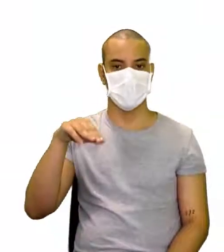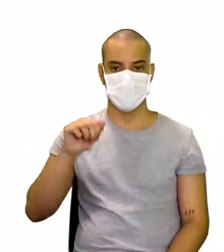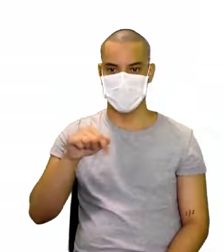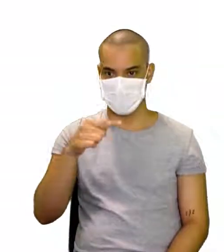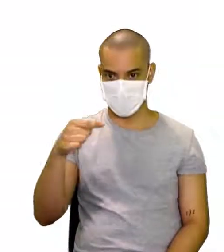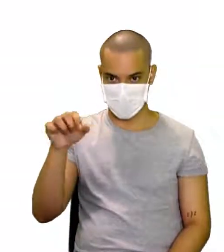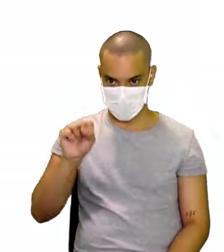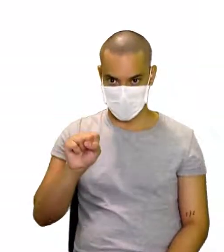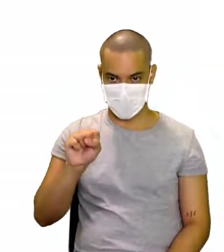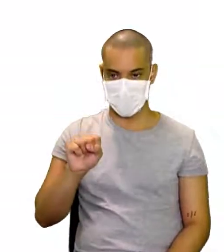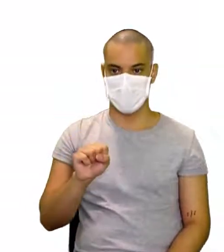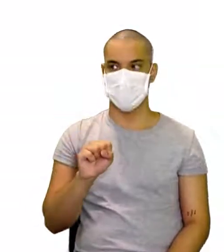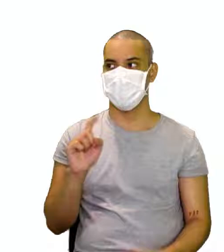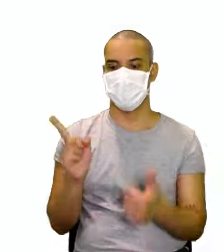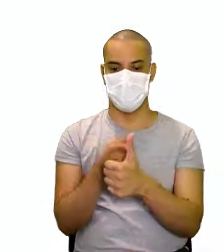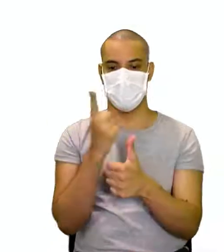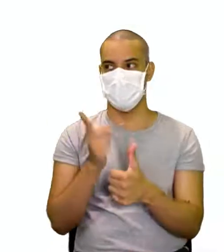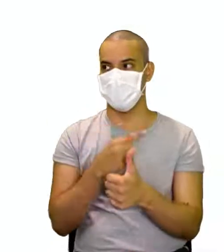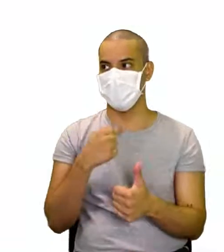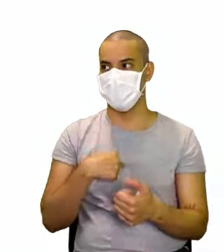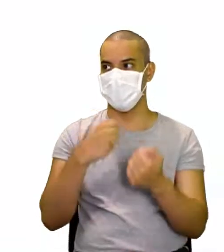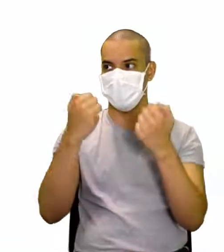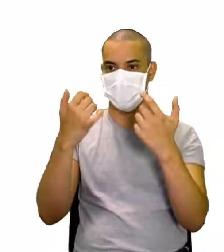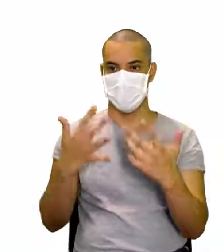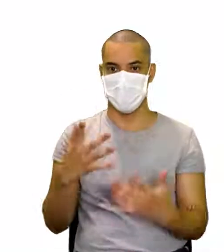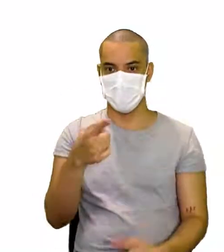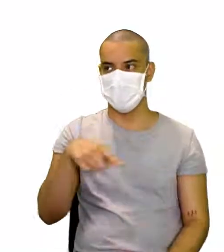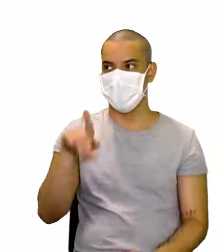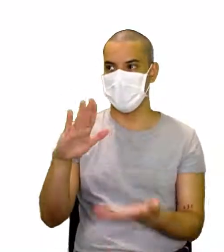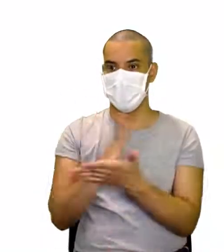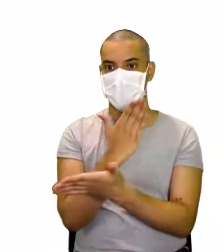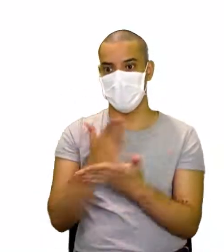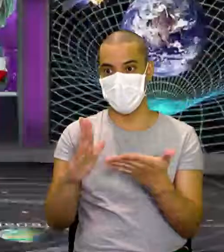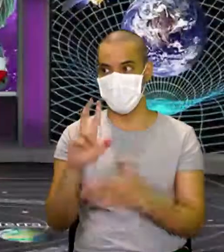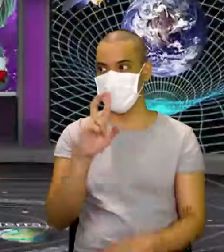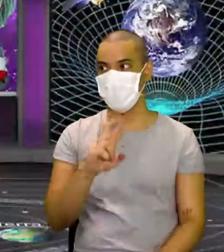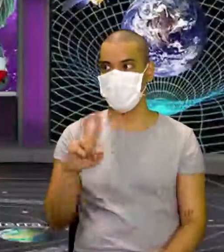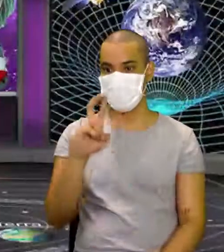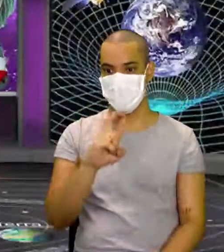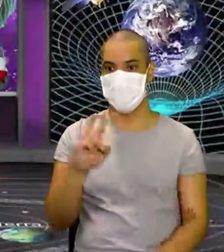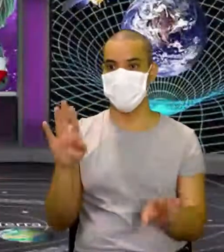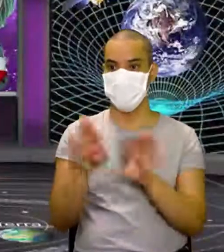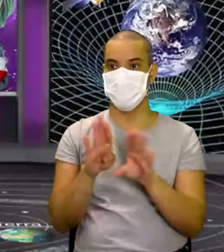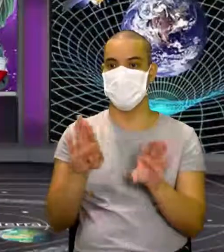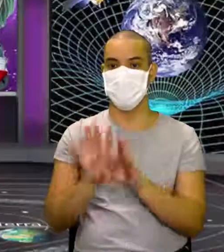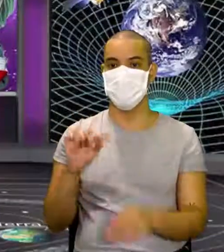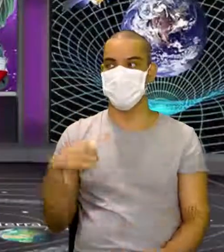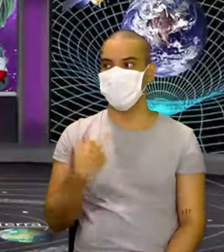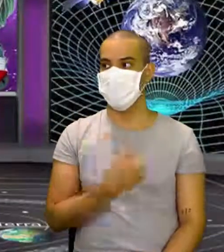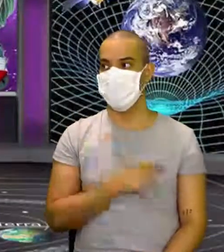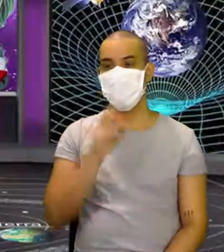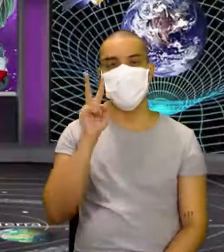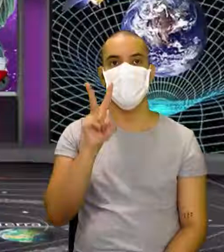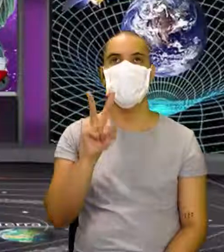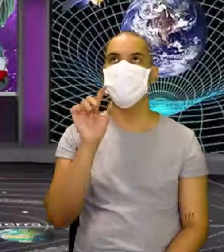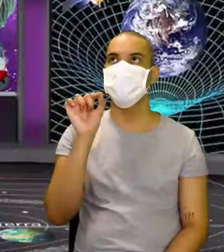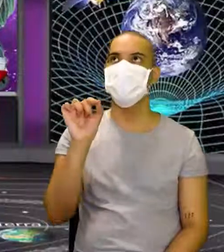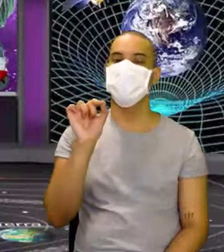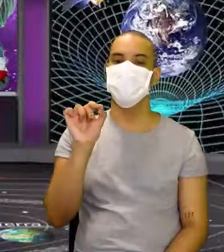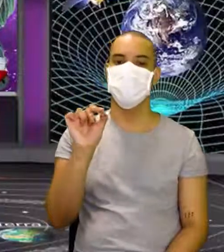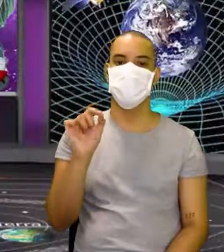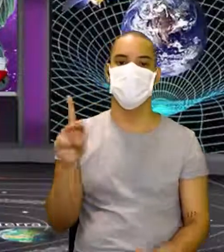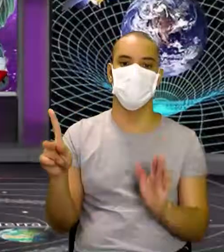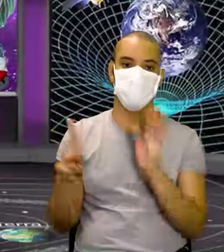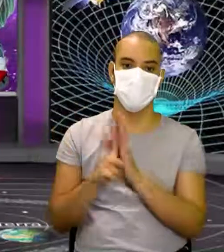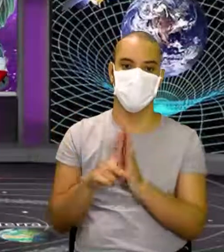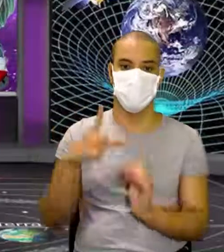propriedade, né? Eu falei para vocês de algumas observações. Nós vimos lá a questão para o